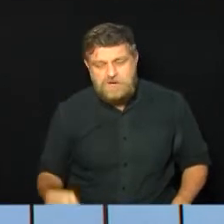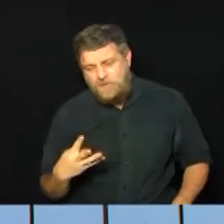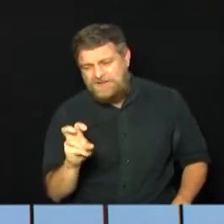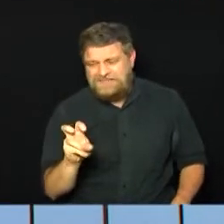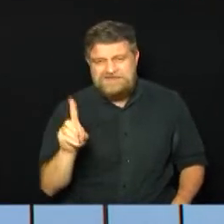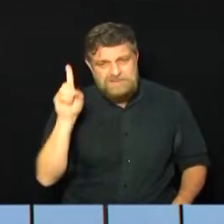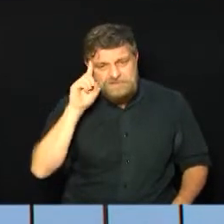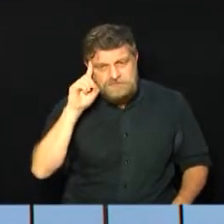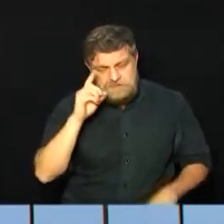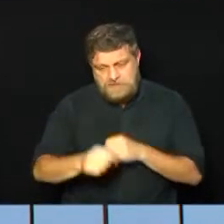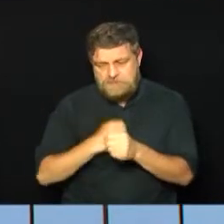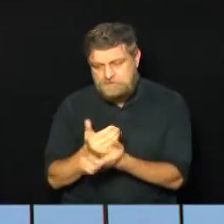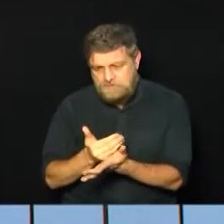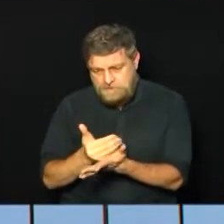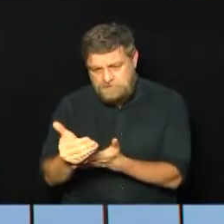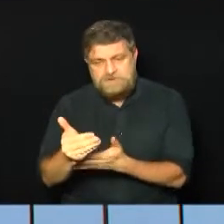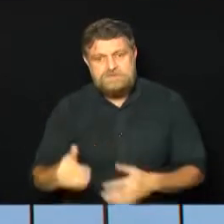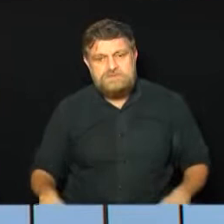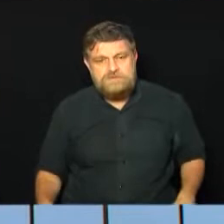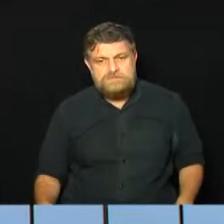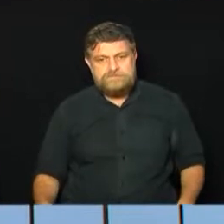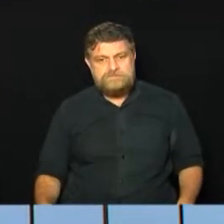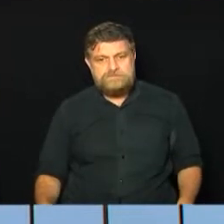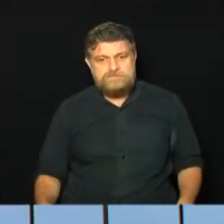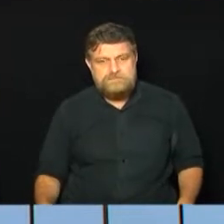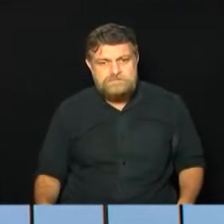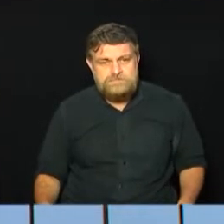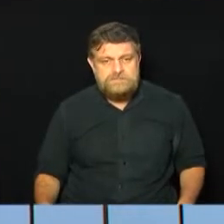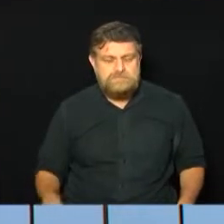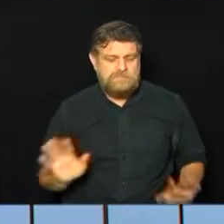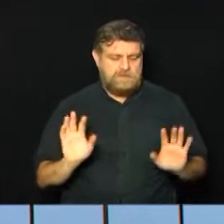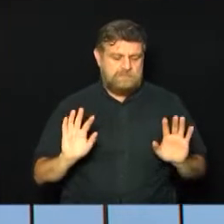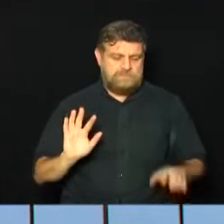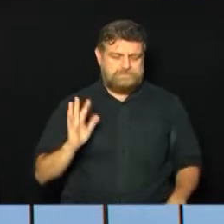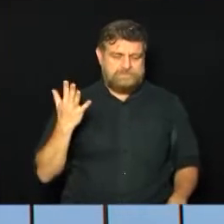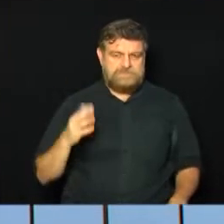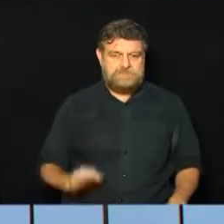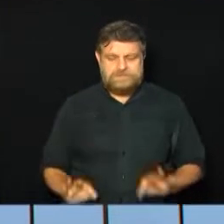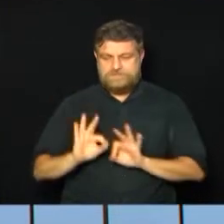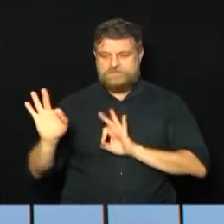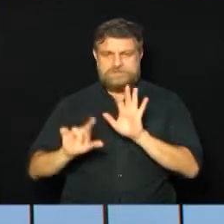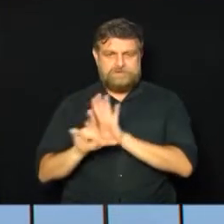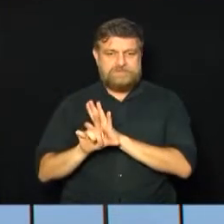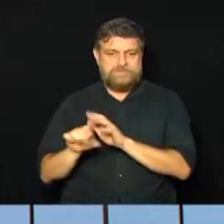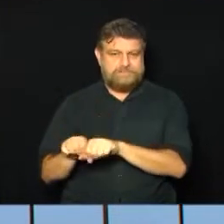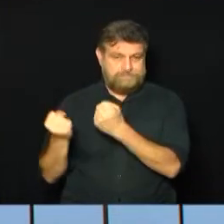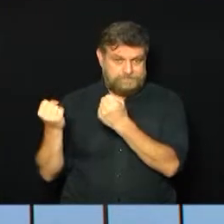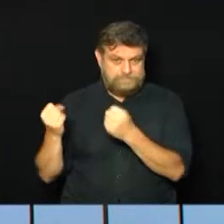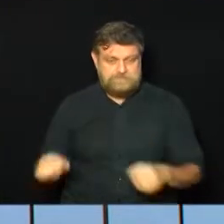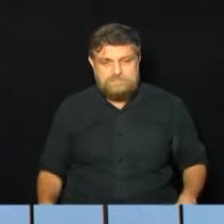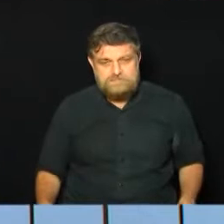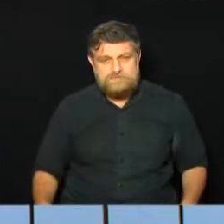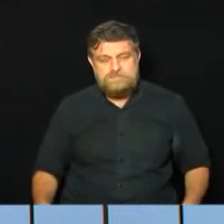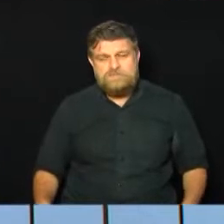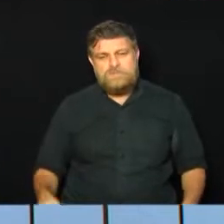45 no começo do ano, final do ano, começo do ano. E aí não deu certo, o projeto não foi para frente. Hoje eu penso que assim, seria